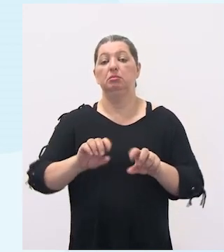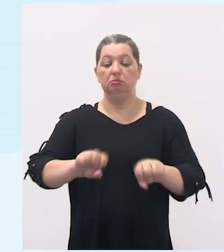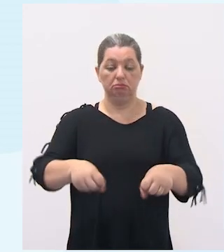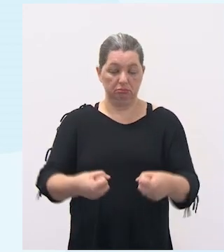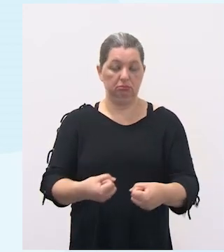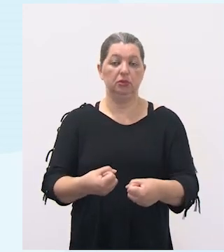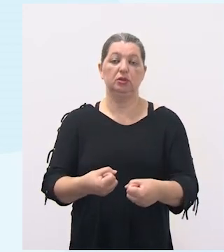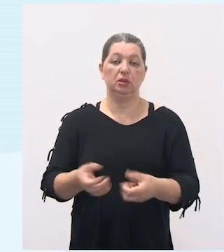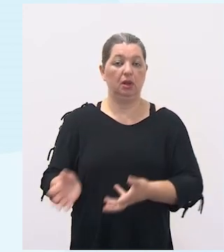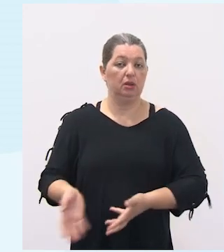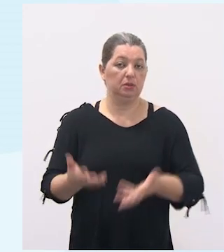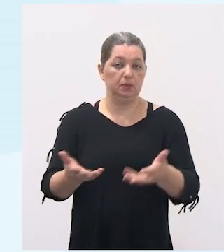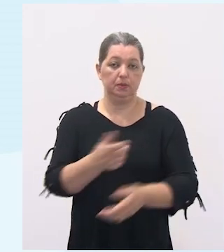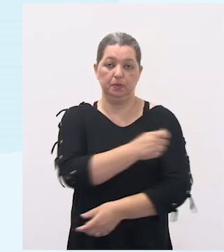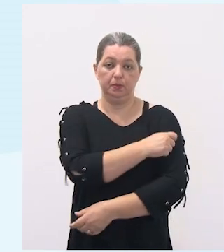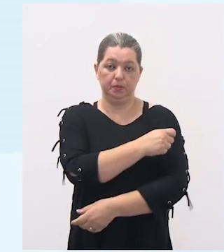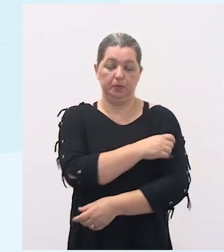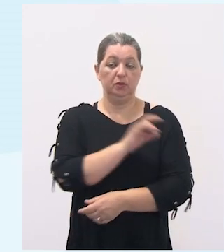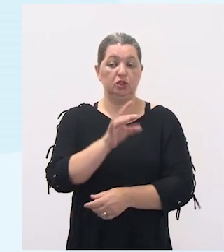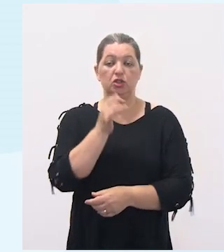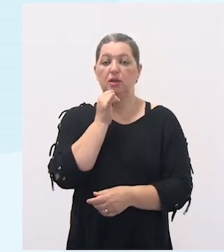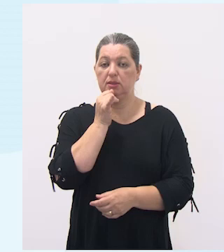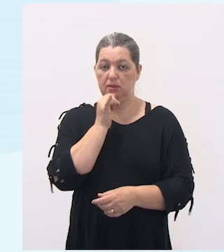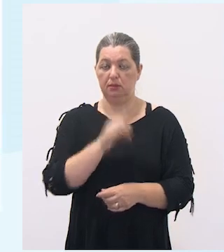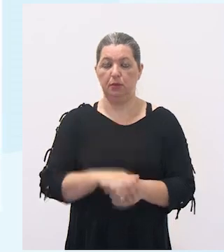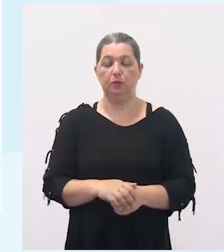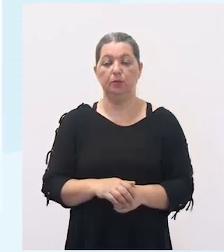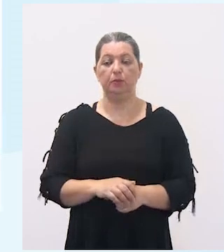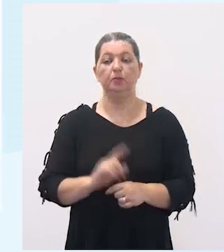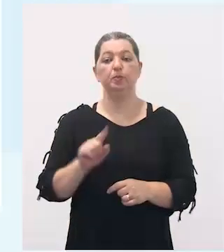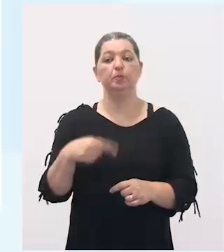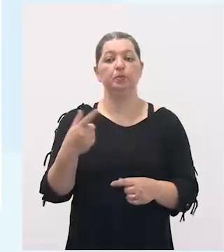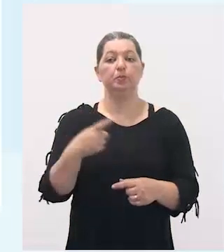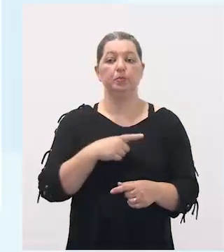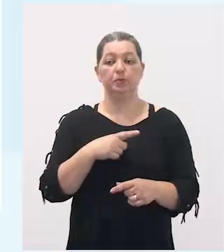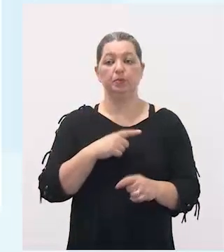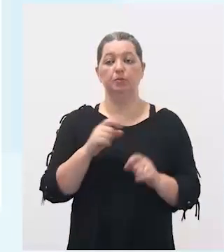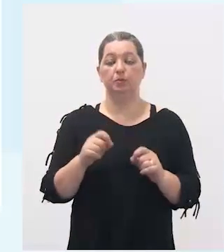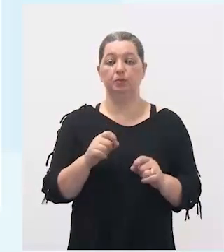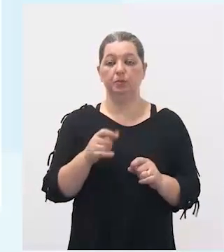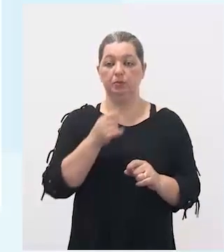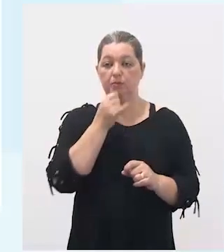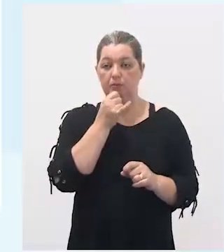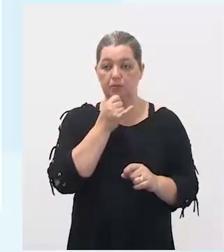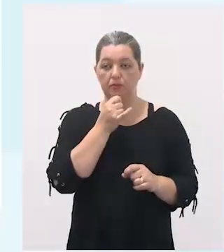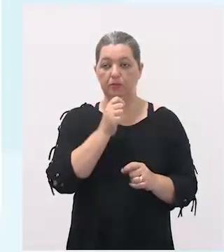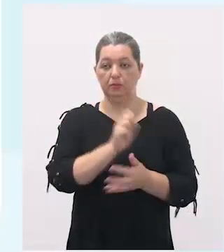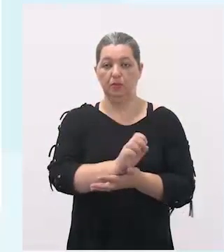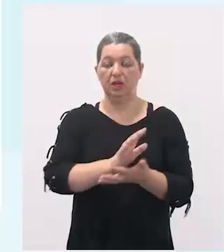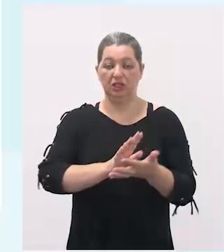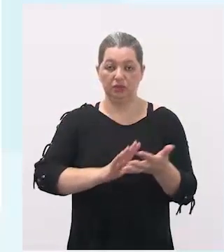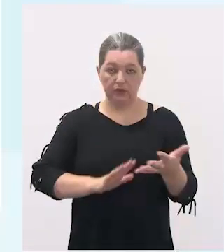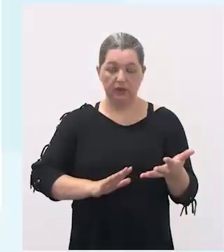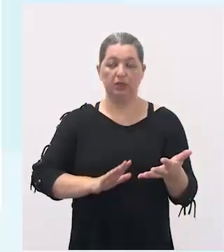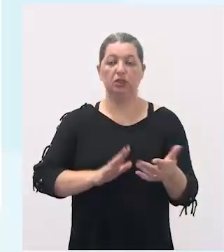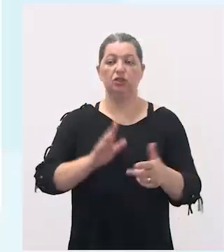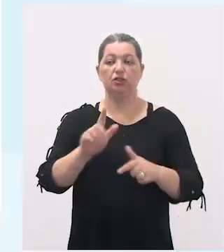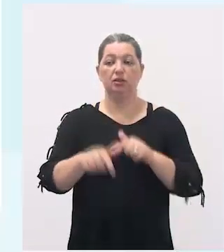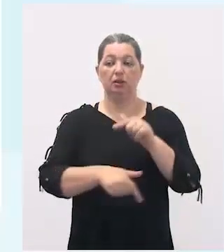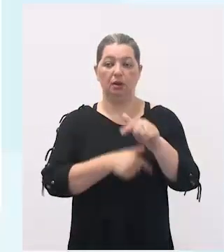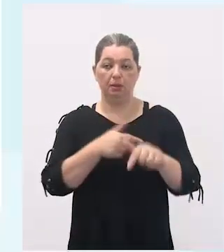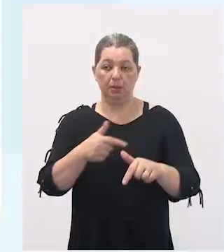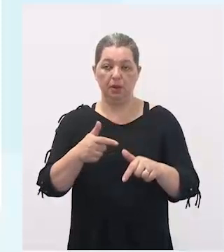para exemplificar. No próximo slide também, a gente tem um exemplo de uma atividade que trabalha